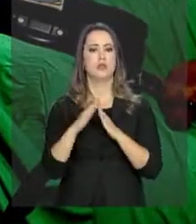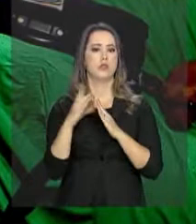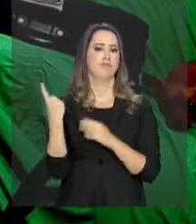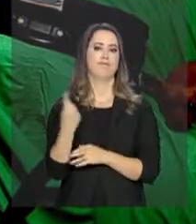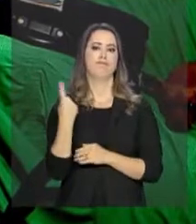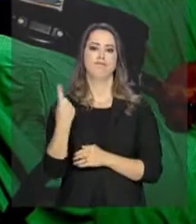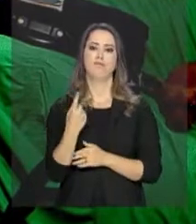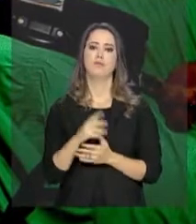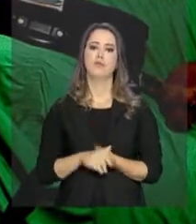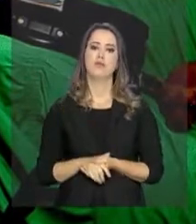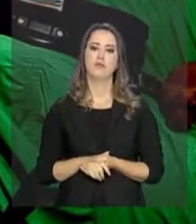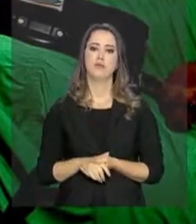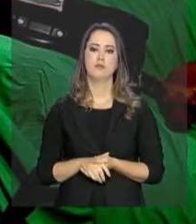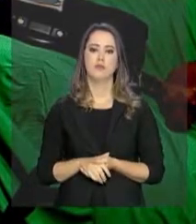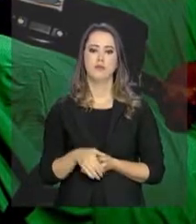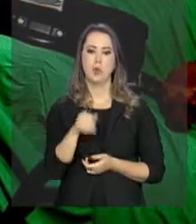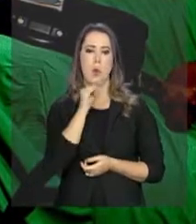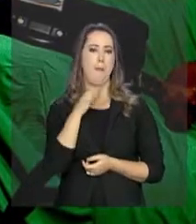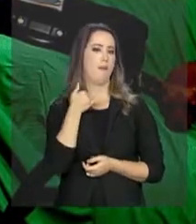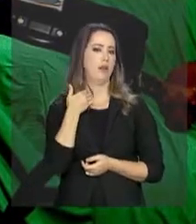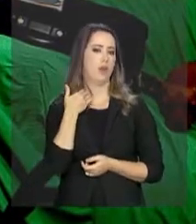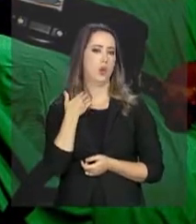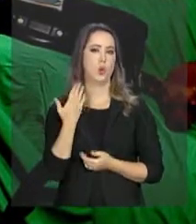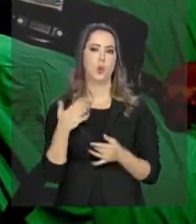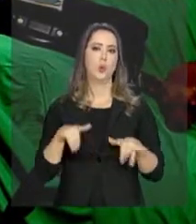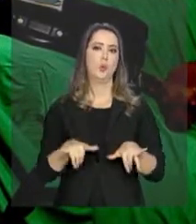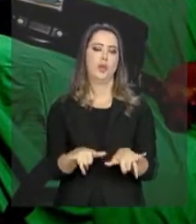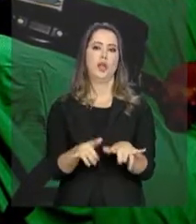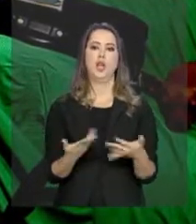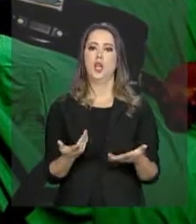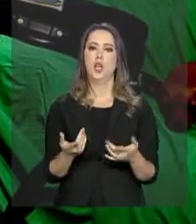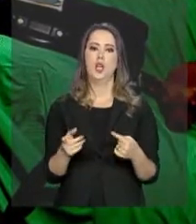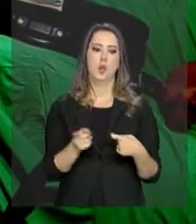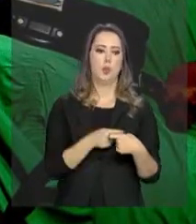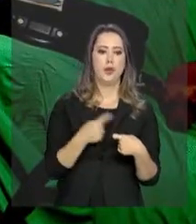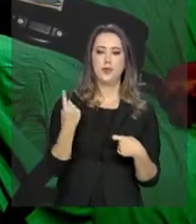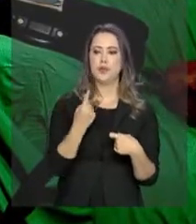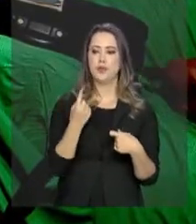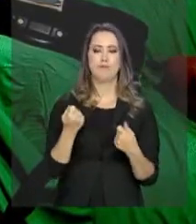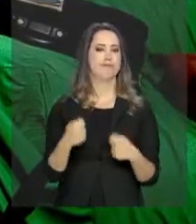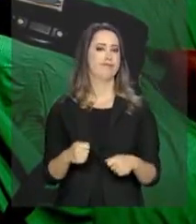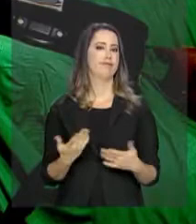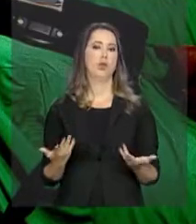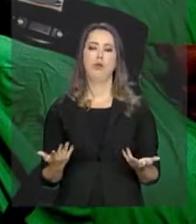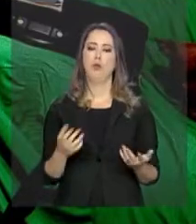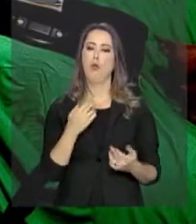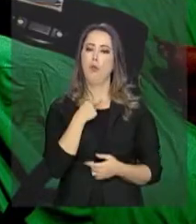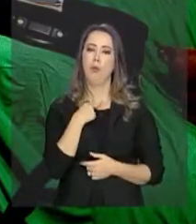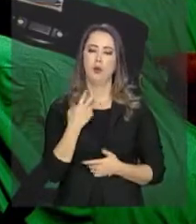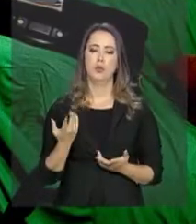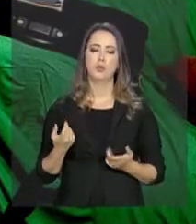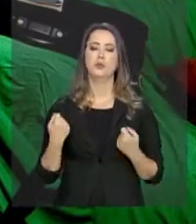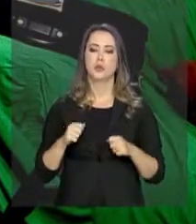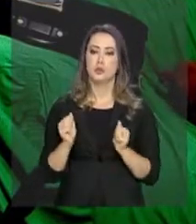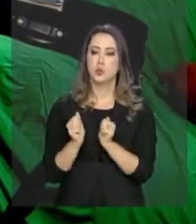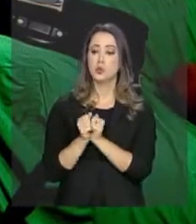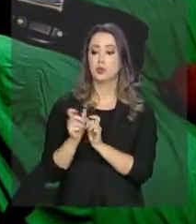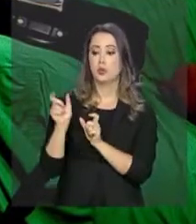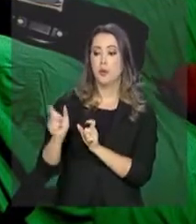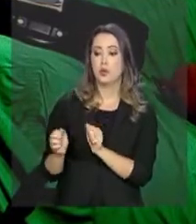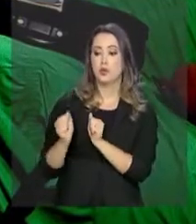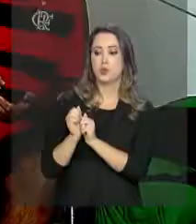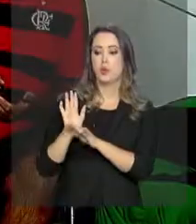e por exemplo um banco no mercado uma consulta médica tem certo alguém que acompanhou parte